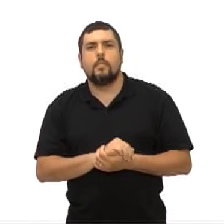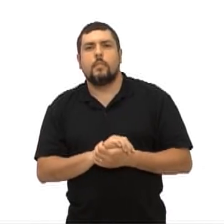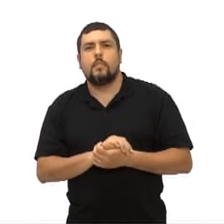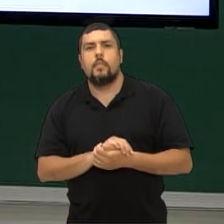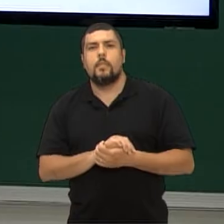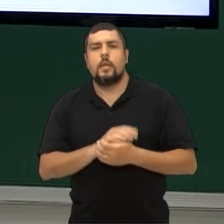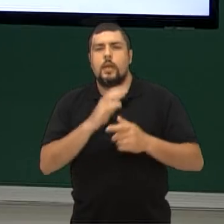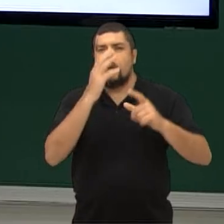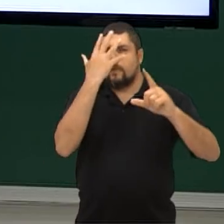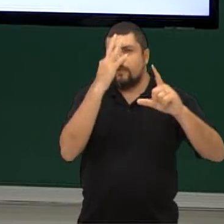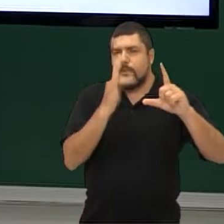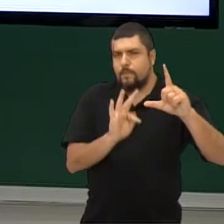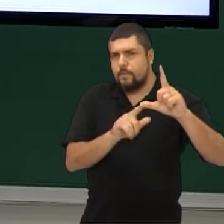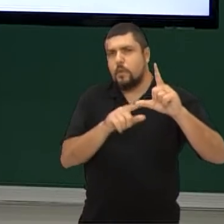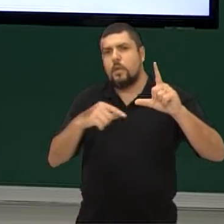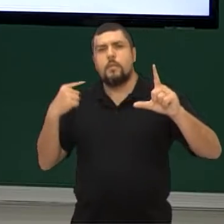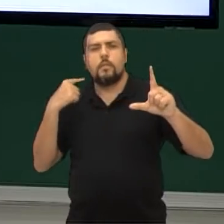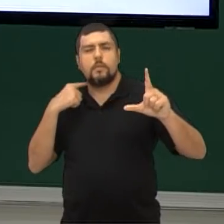21 nascimentos.